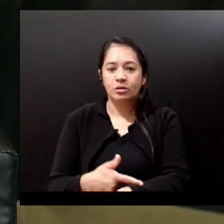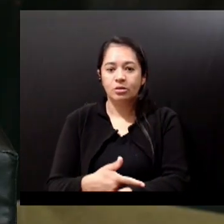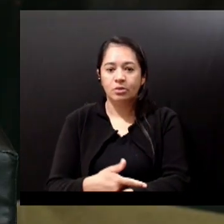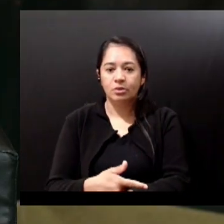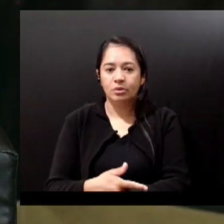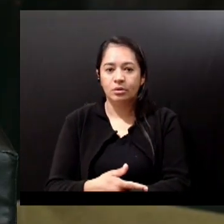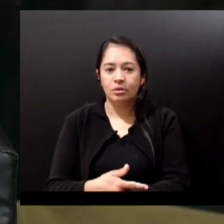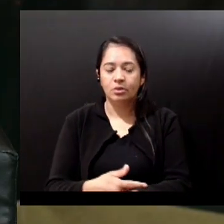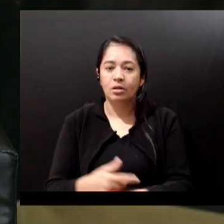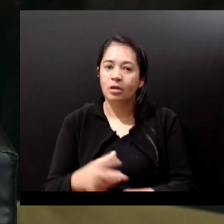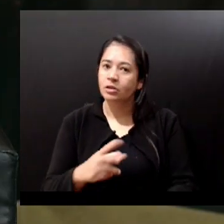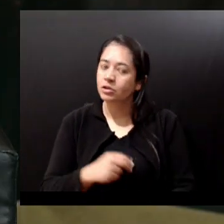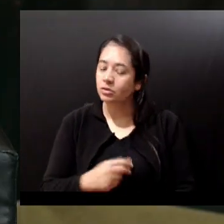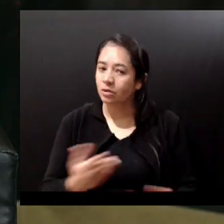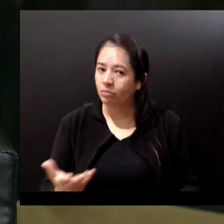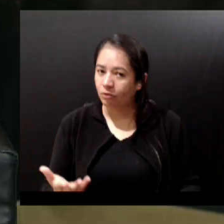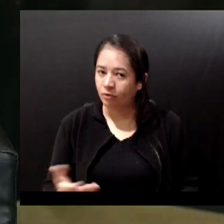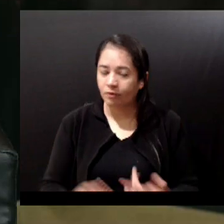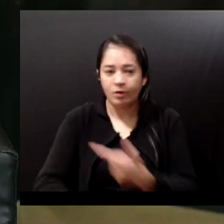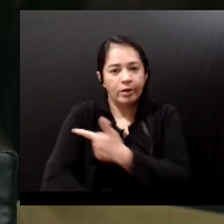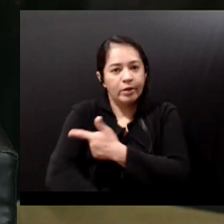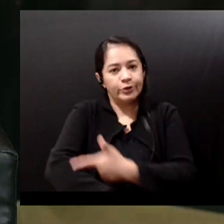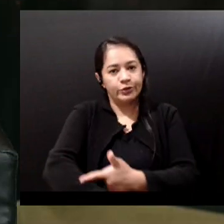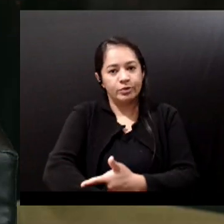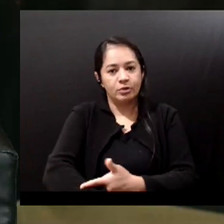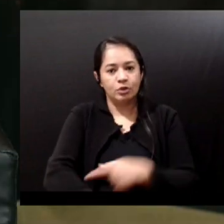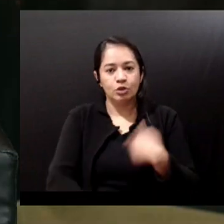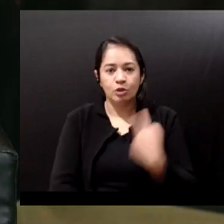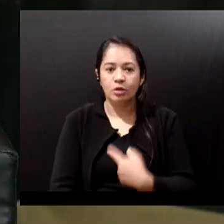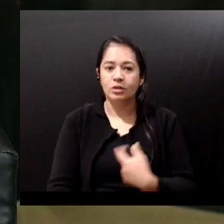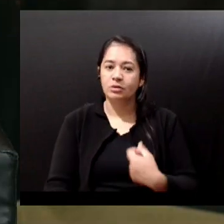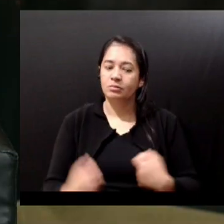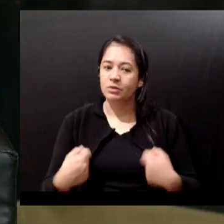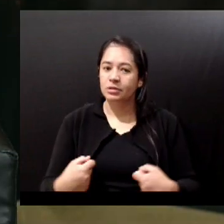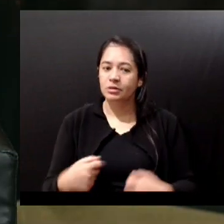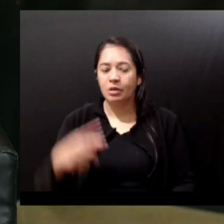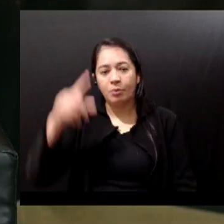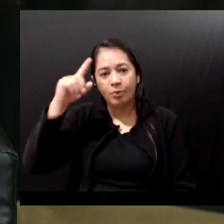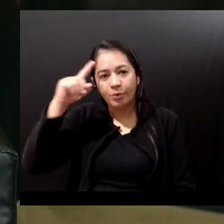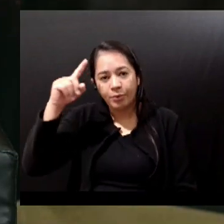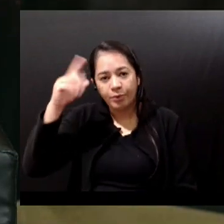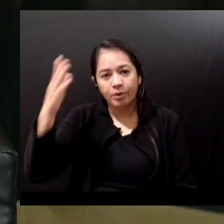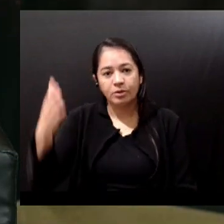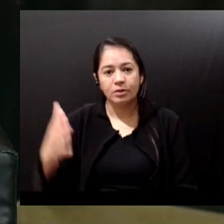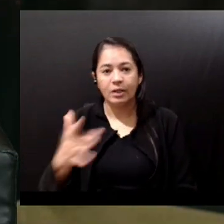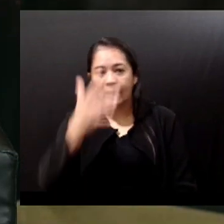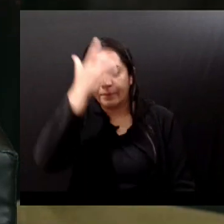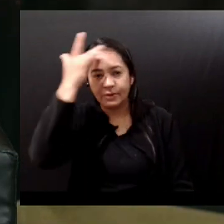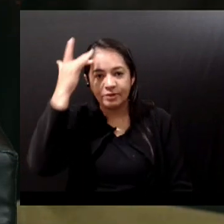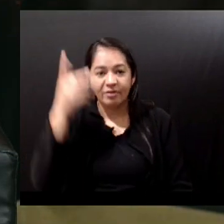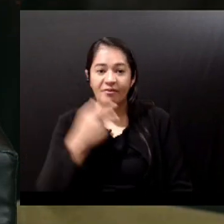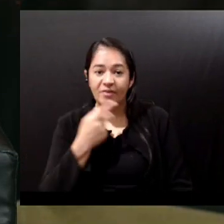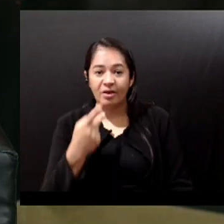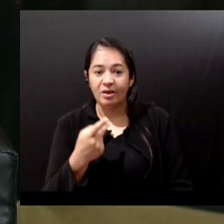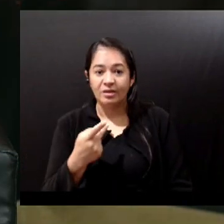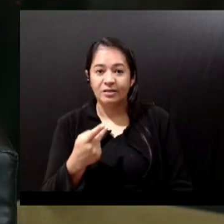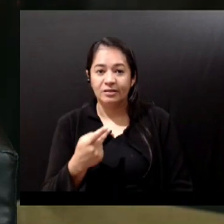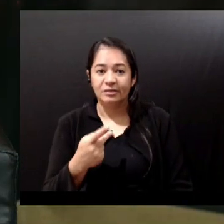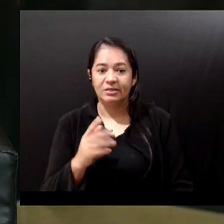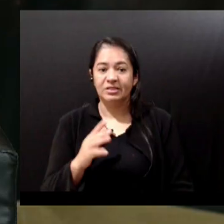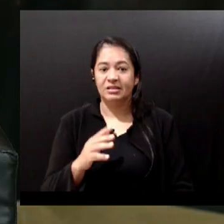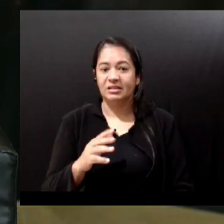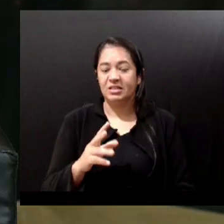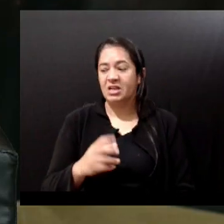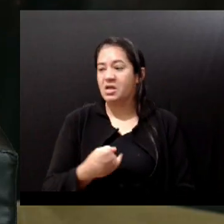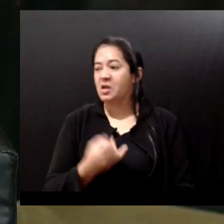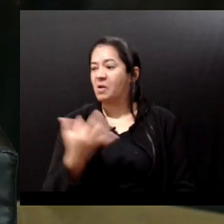algo que a gente precisa levar para o nosso dia a dia. Não é, a pessoa fala de etiqueta, daí a pessoa já pensa assim, quantos garfos eu vou